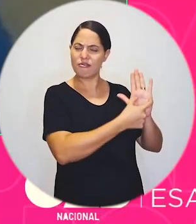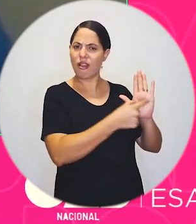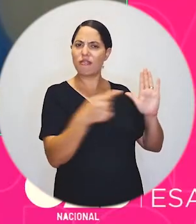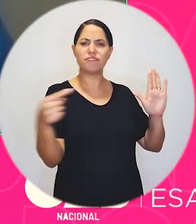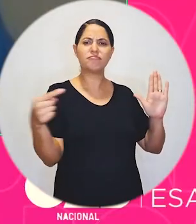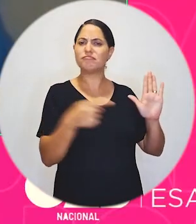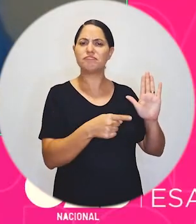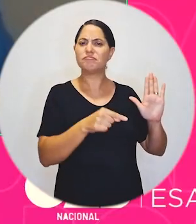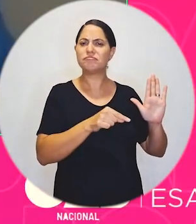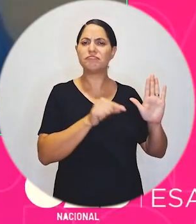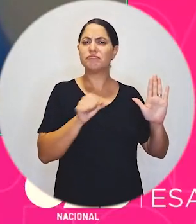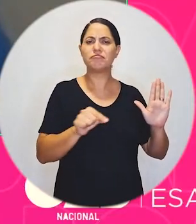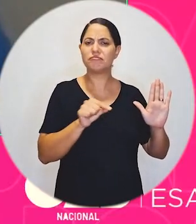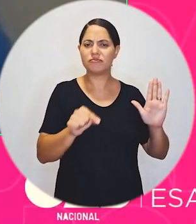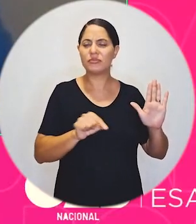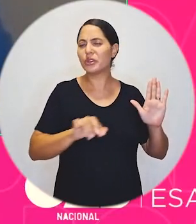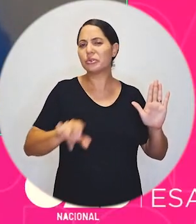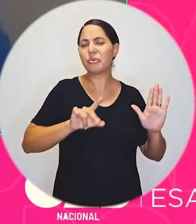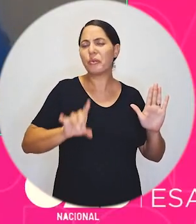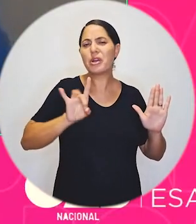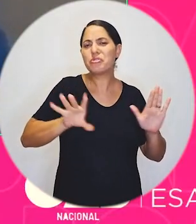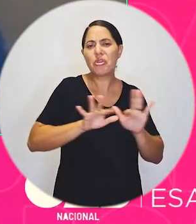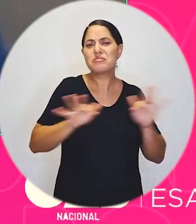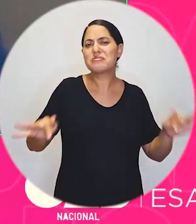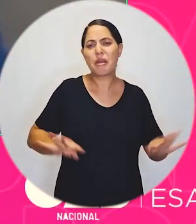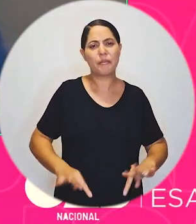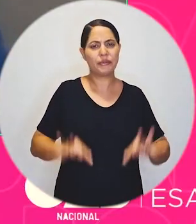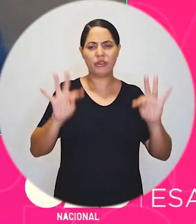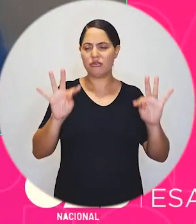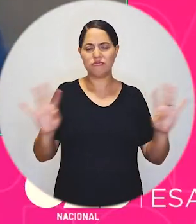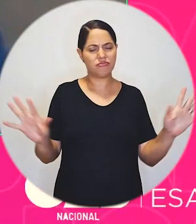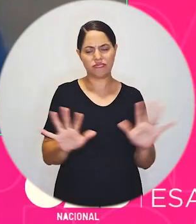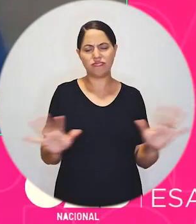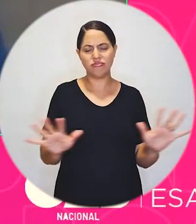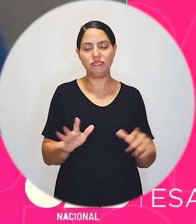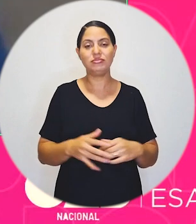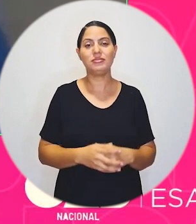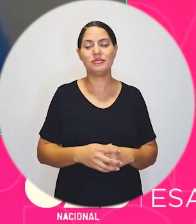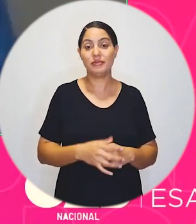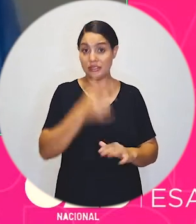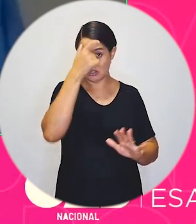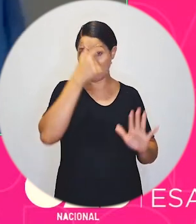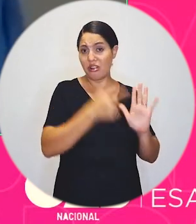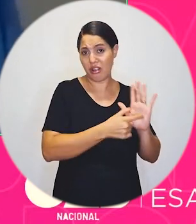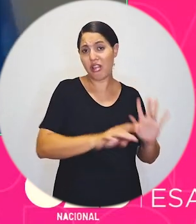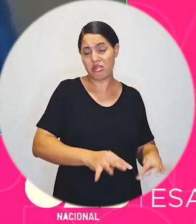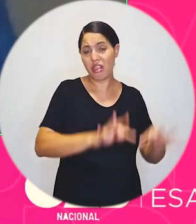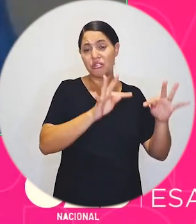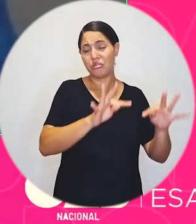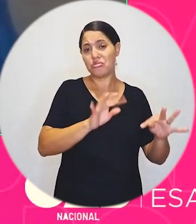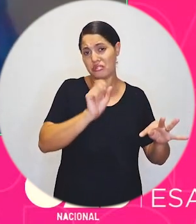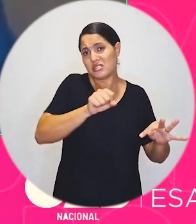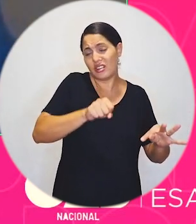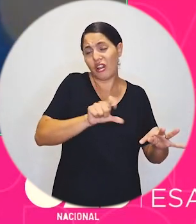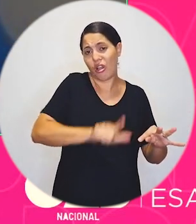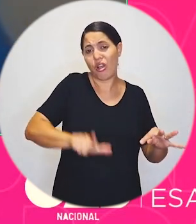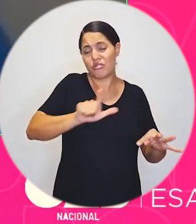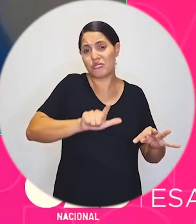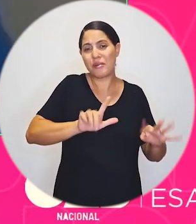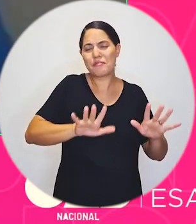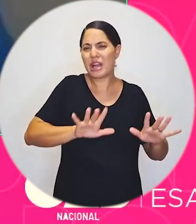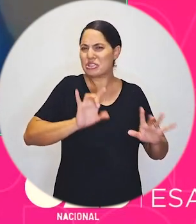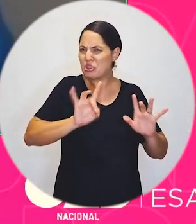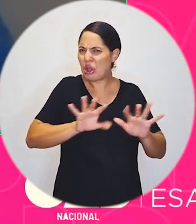Inteligência artificial não é uma mera tecnologia. É uma tecnologia, sim, sem dúvida, mas não é só